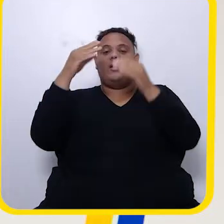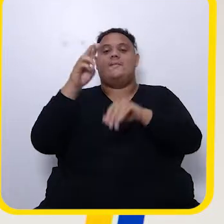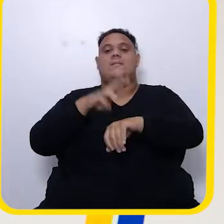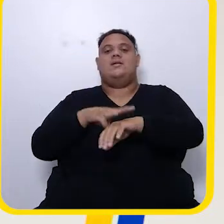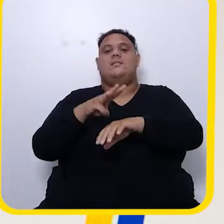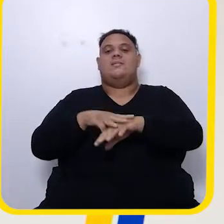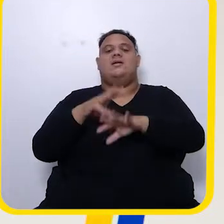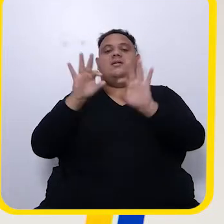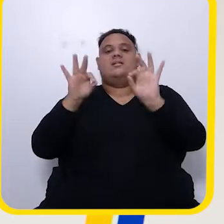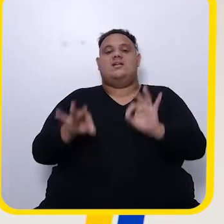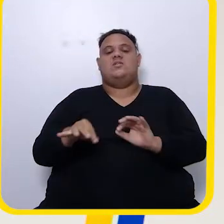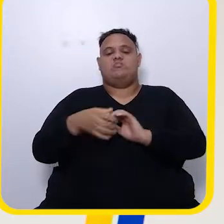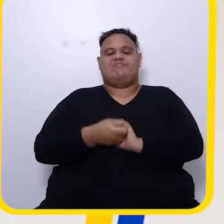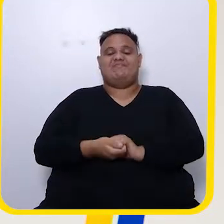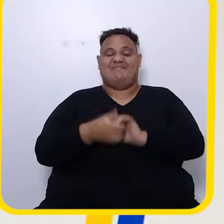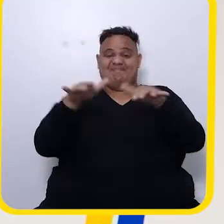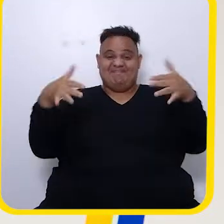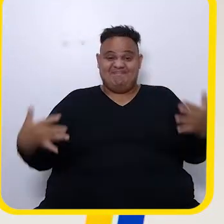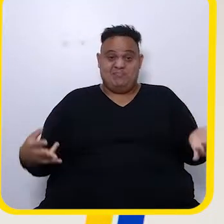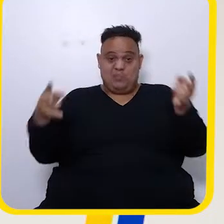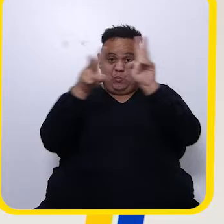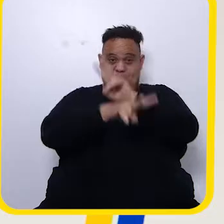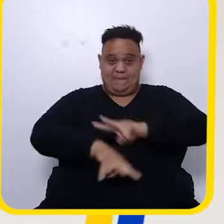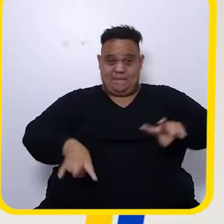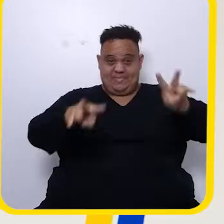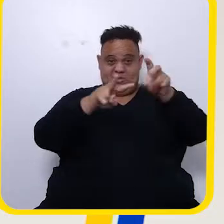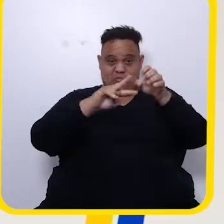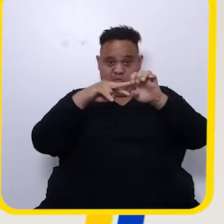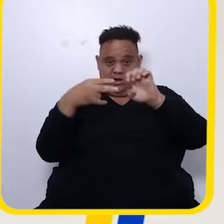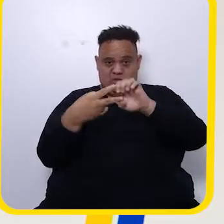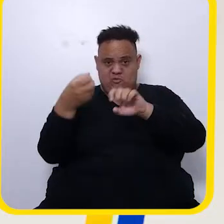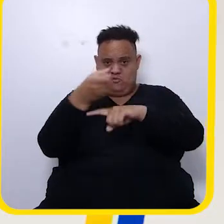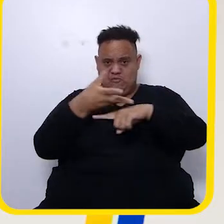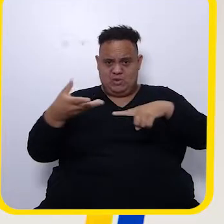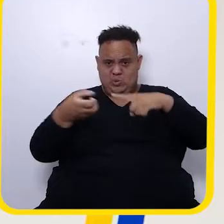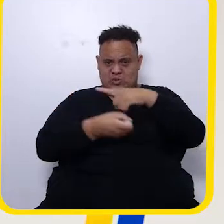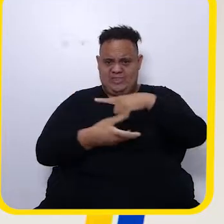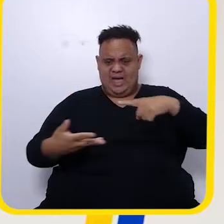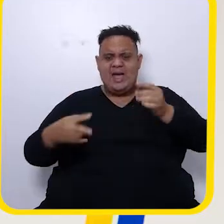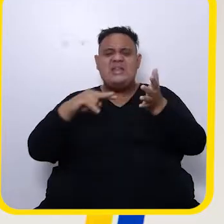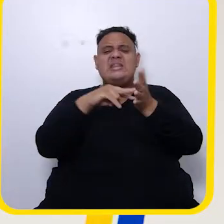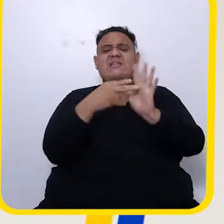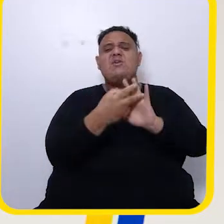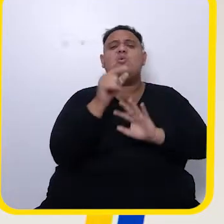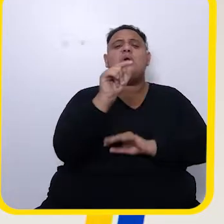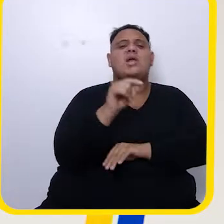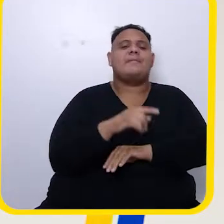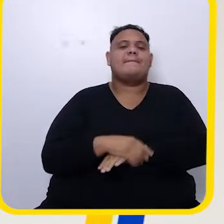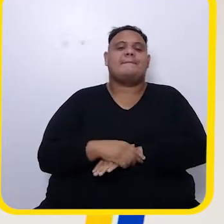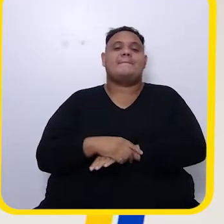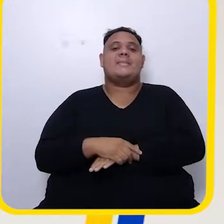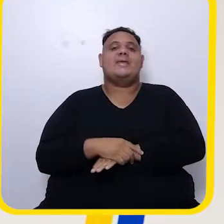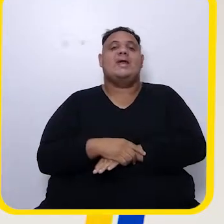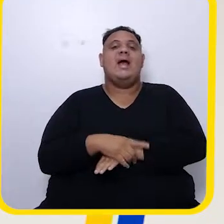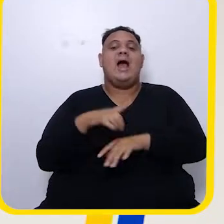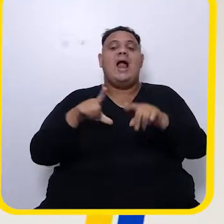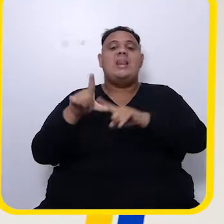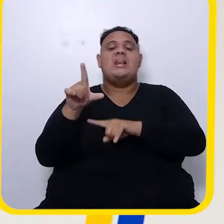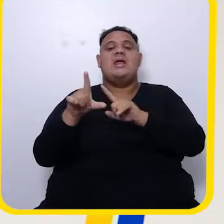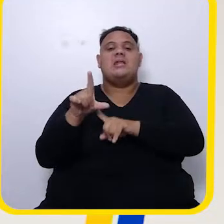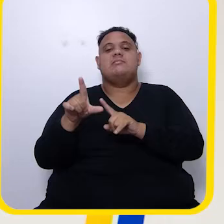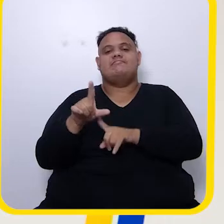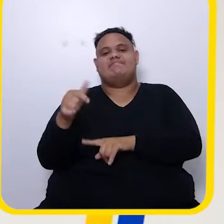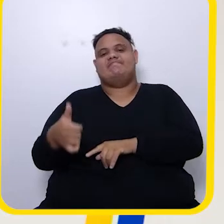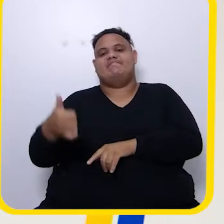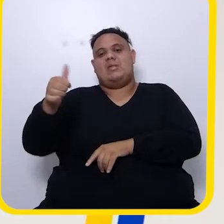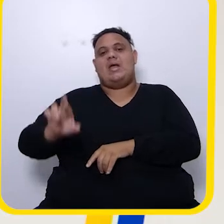matematiquês. E aí a gente observa uma equação fracionária. O que é uma equação fracionária? É a equação que tem letra no denominador. E